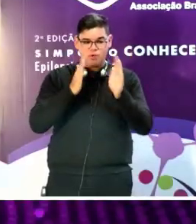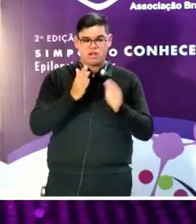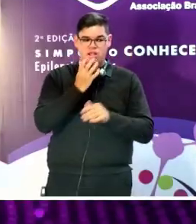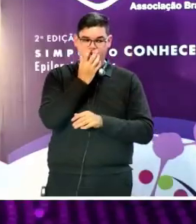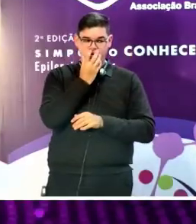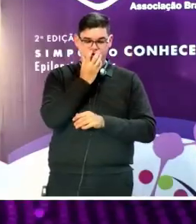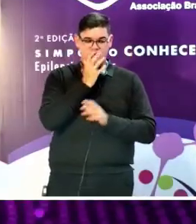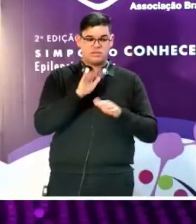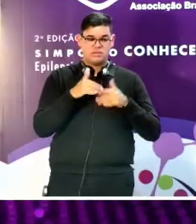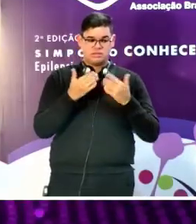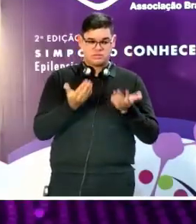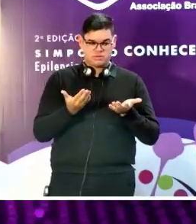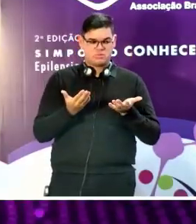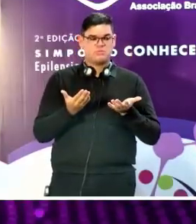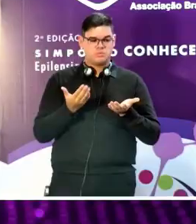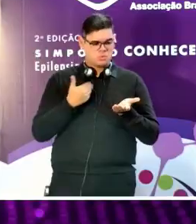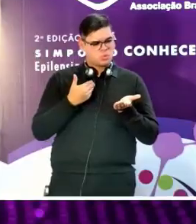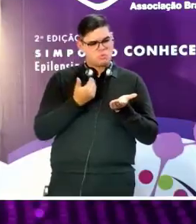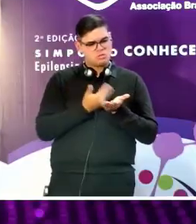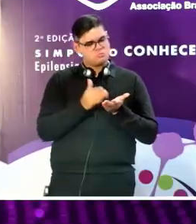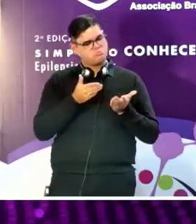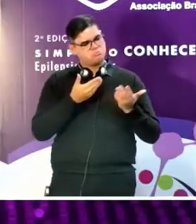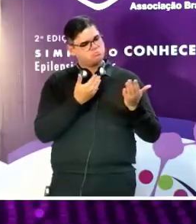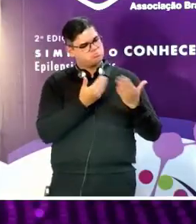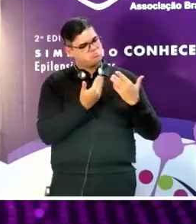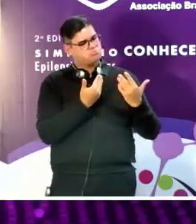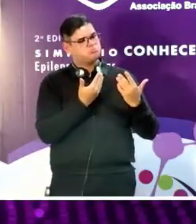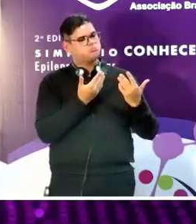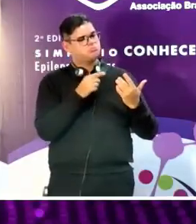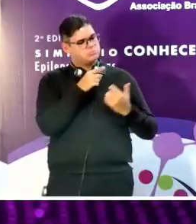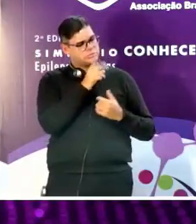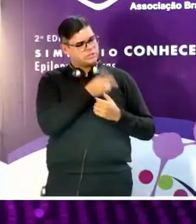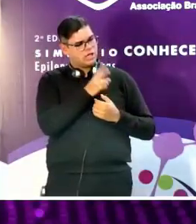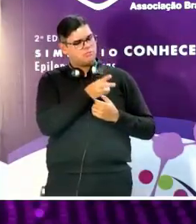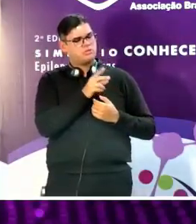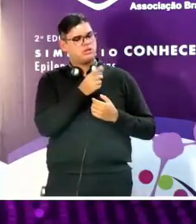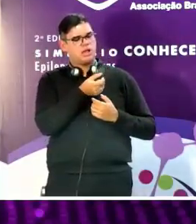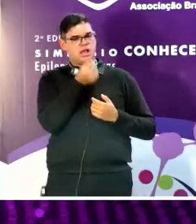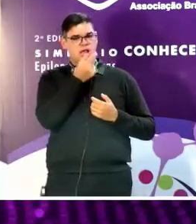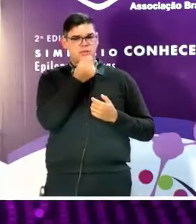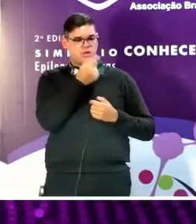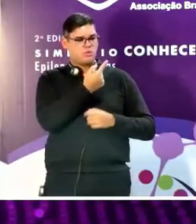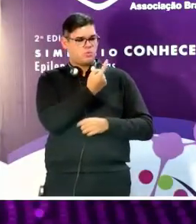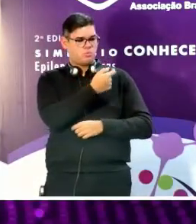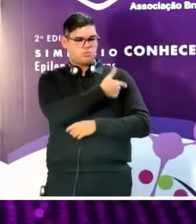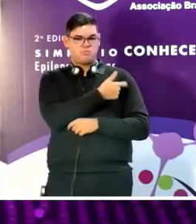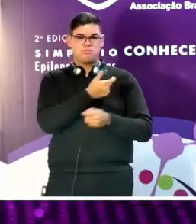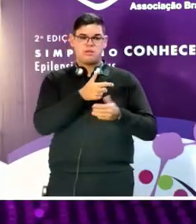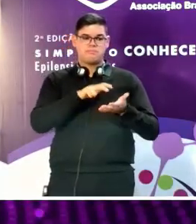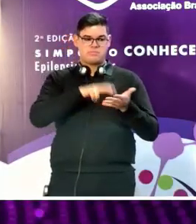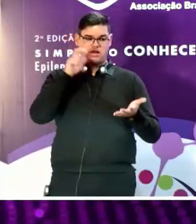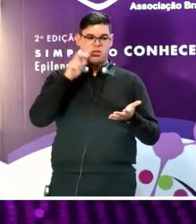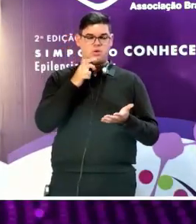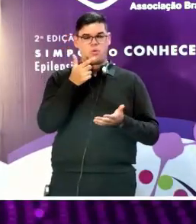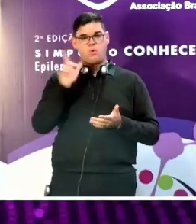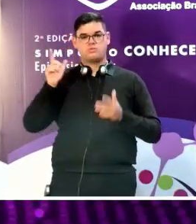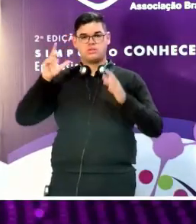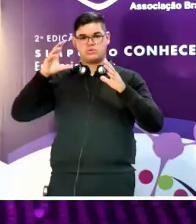Naru faz uso da neurovespina diariamente, tomando uma dose da vacina pela manhã e outra à